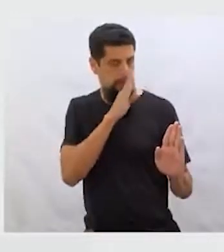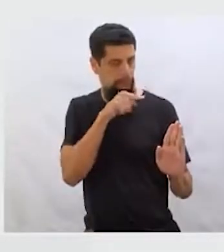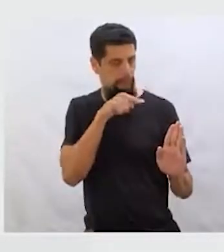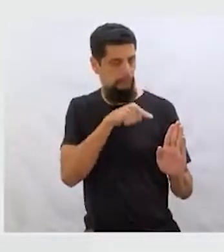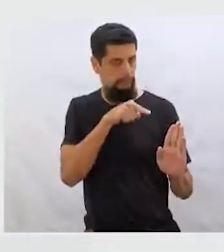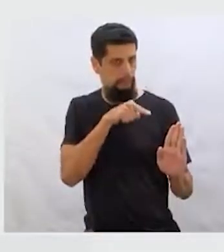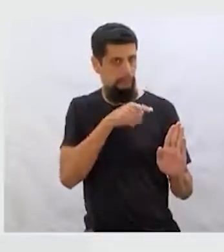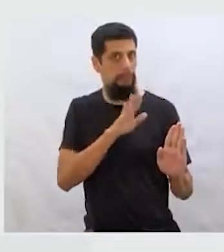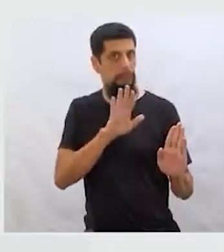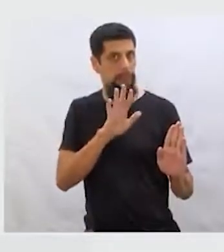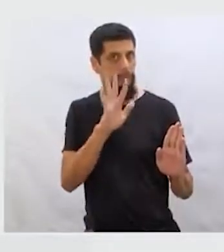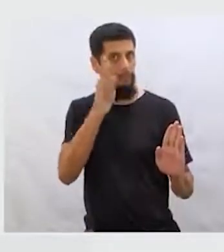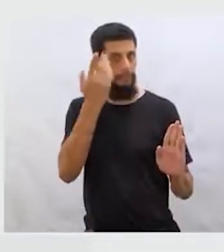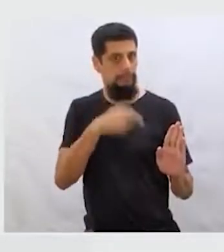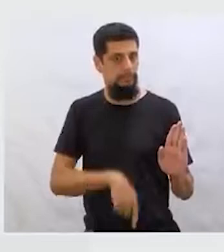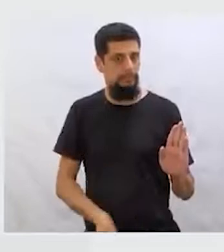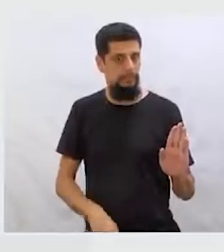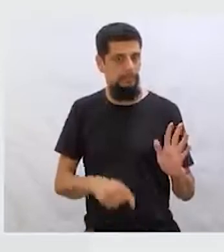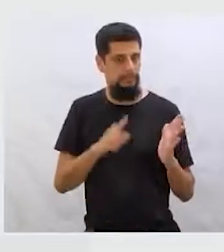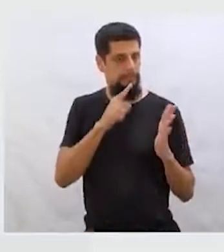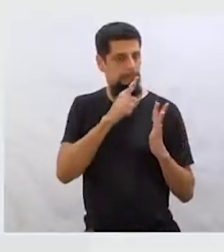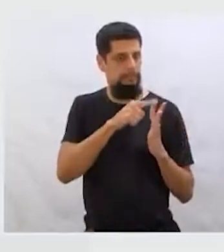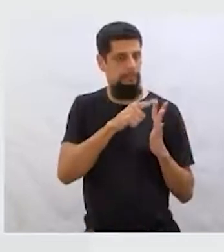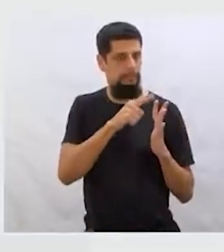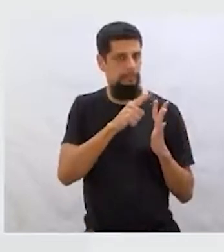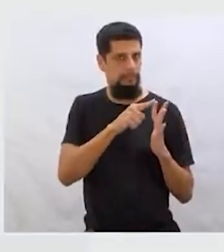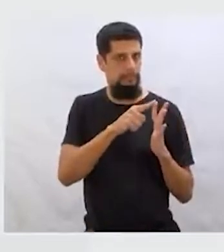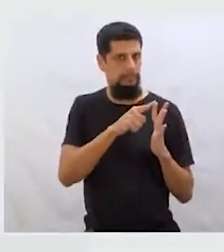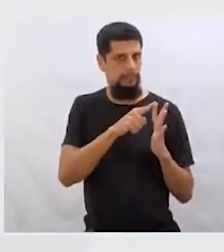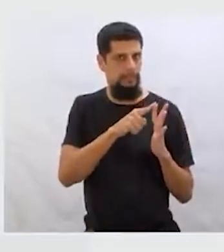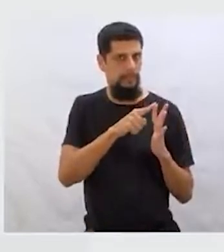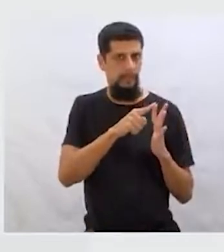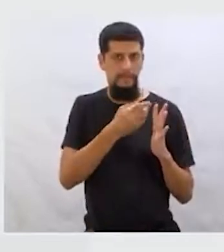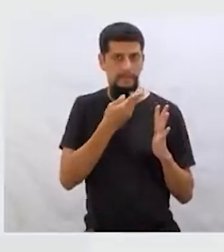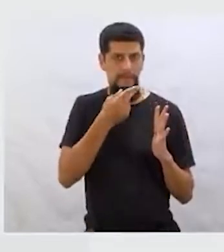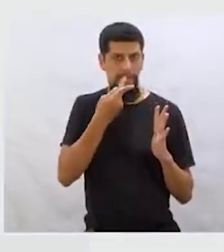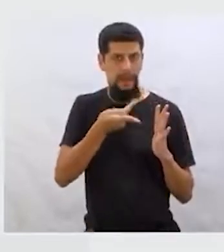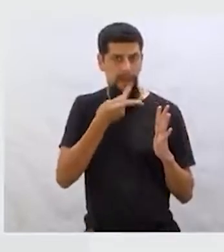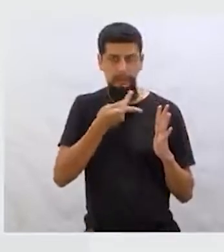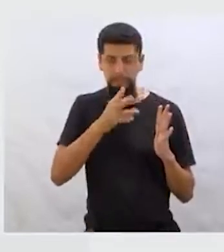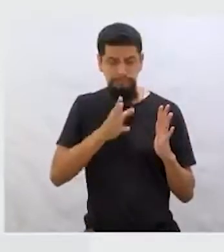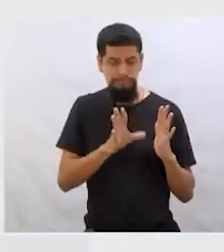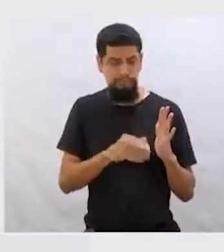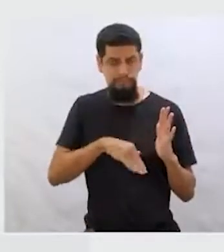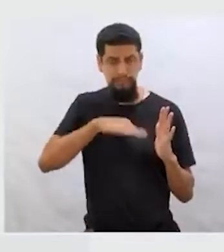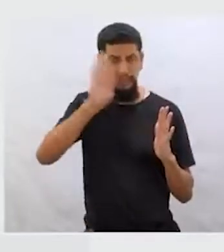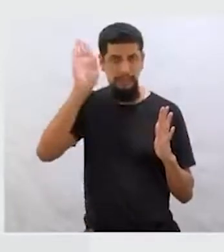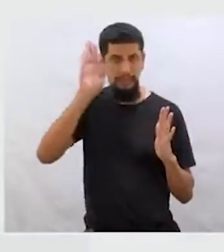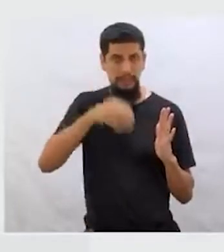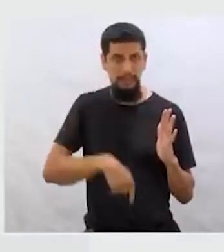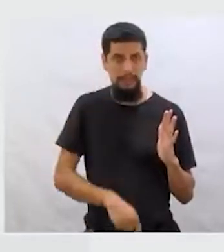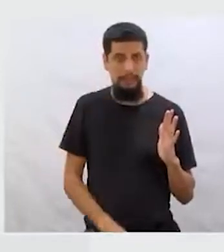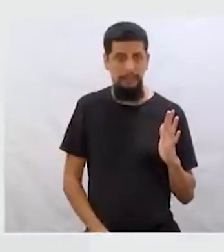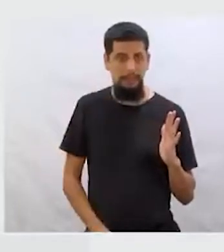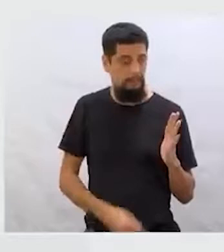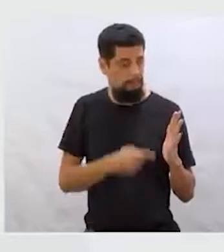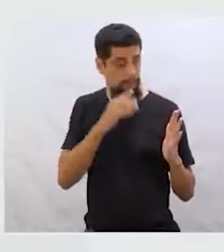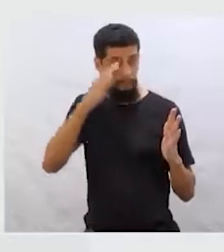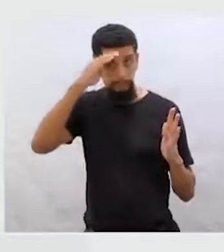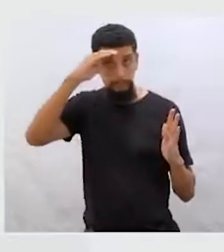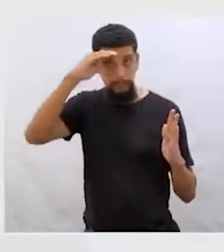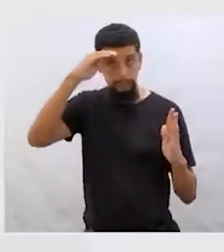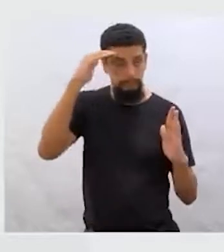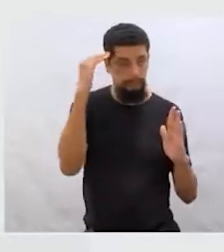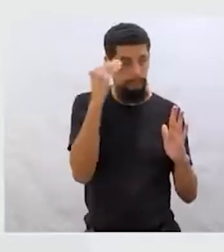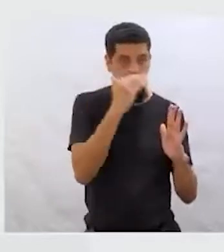Silêncio! Foi aí que o maioral da turma falou mais alto que todos, que ouviram com